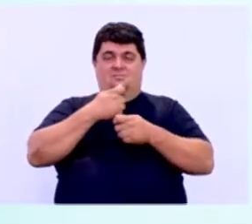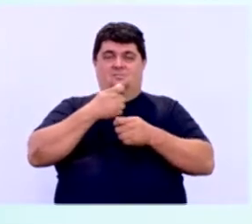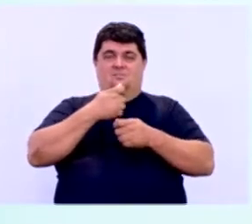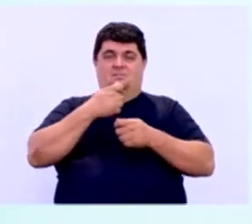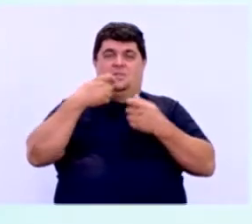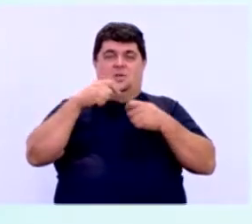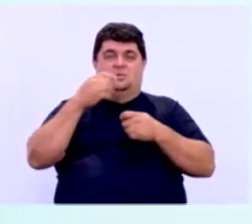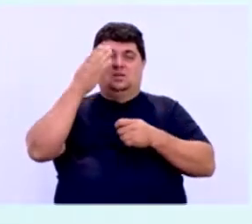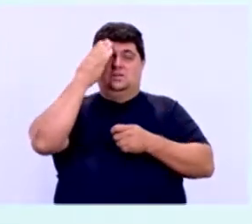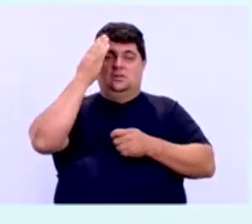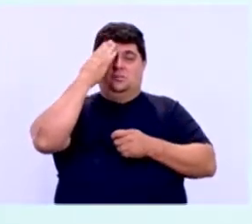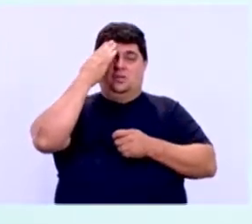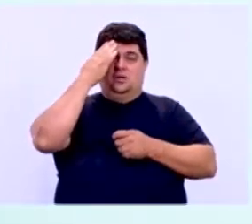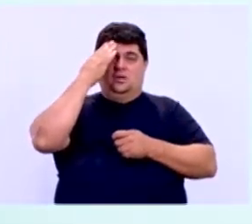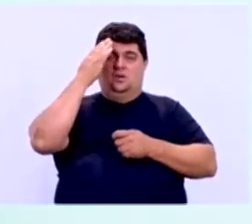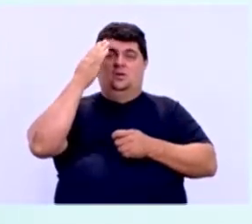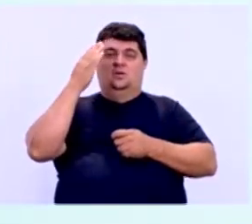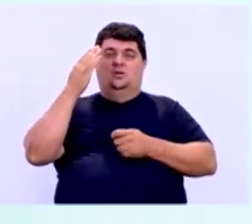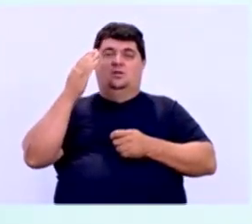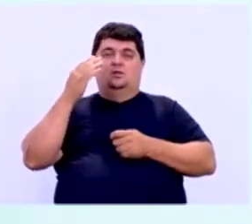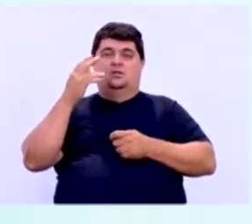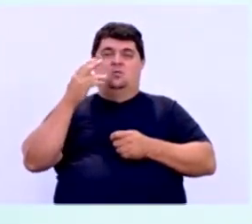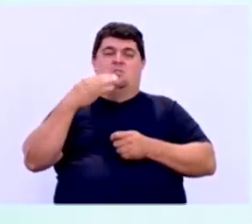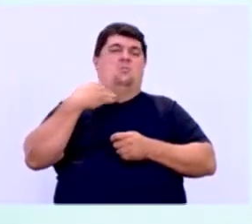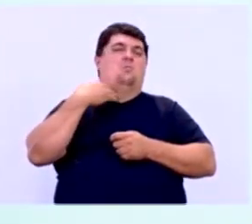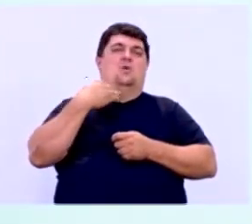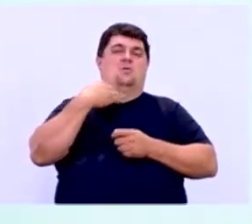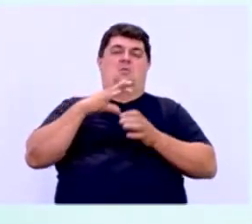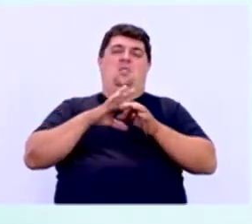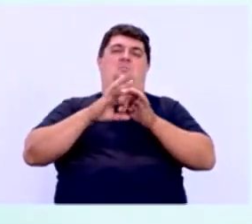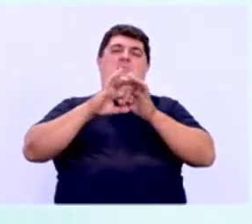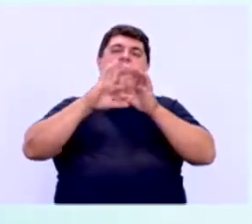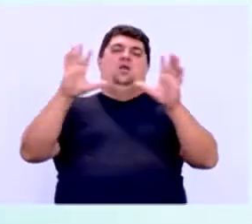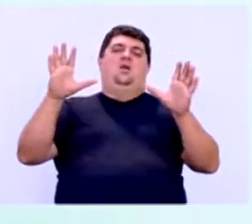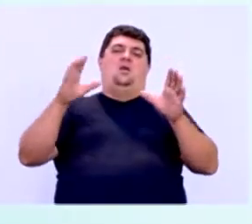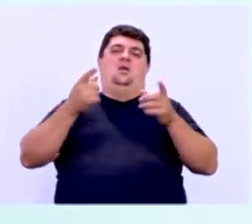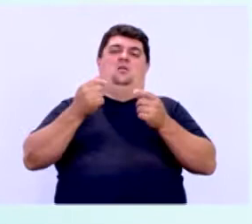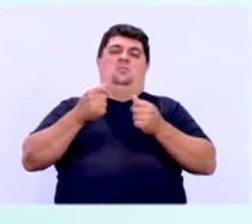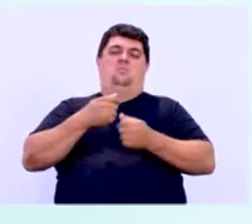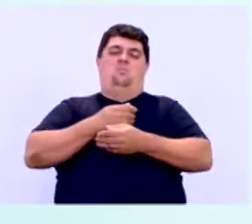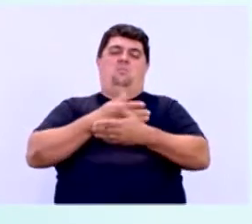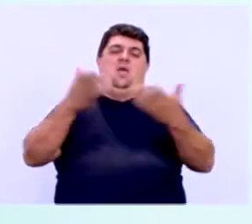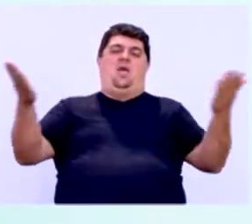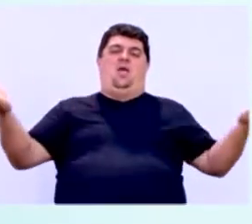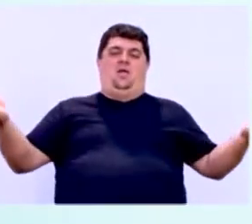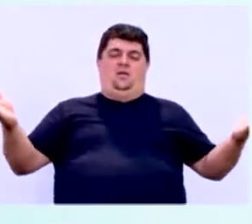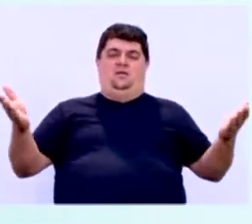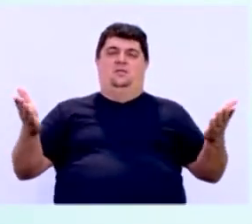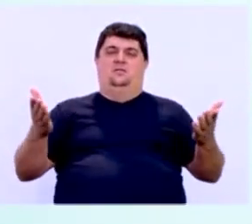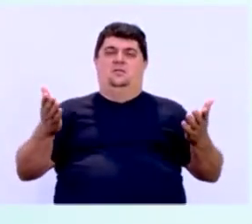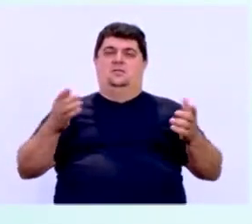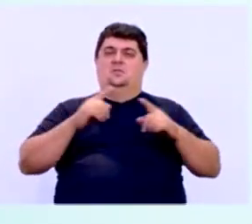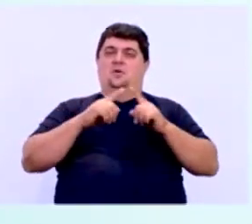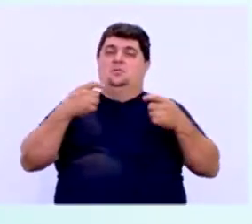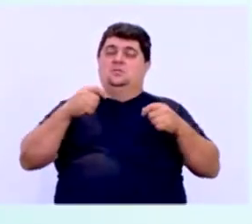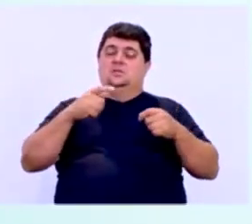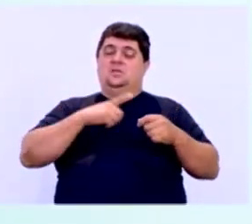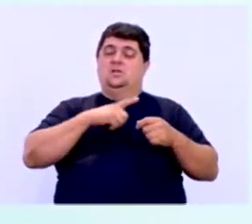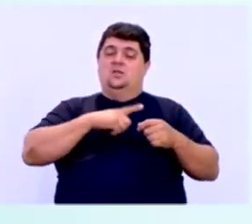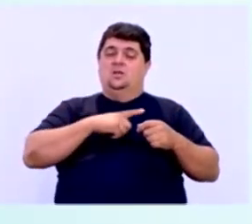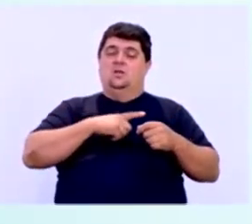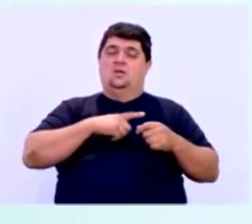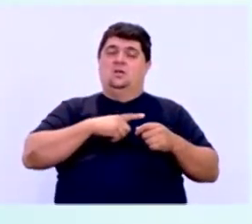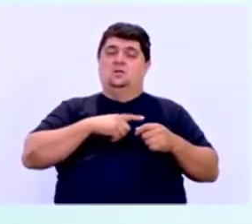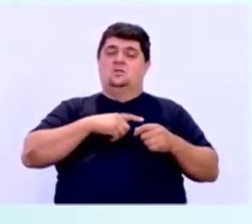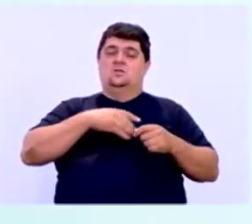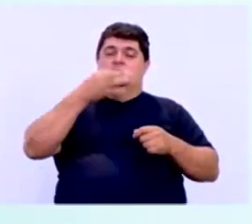ele precisa ter garantias. O banco não vai liberar recurso financeiro para a sua empresa se a sua empresa não der